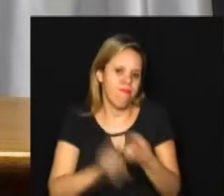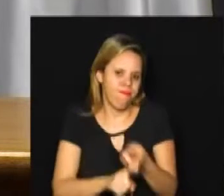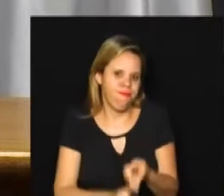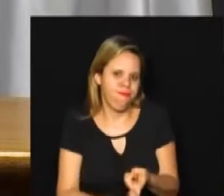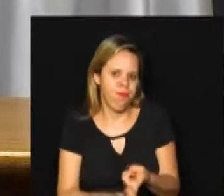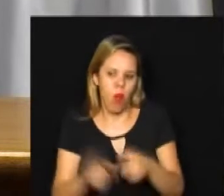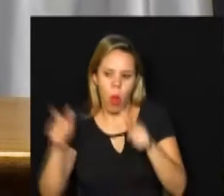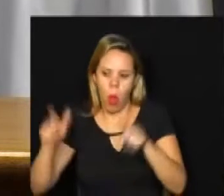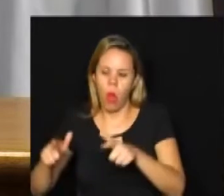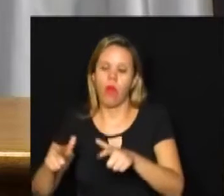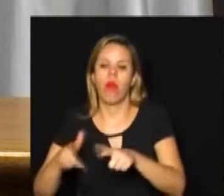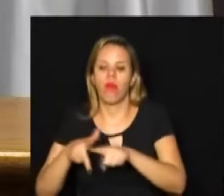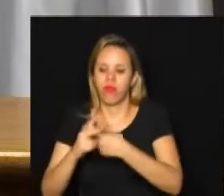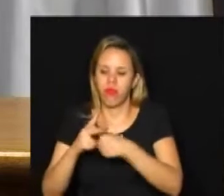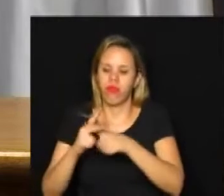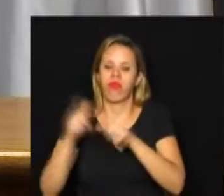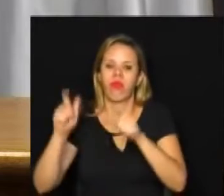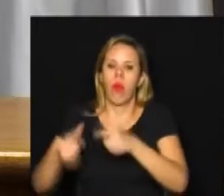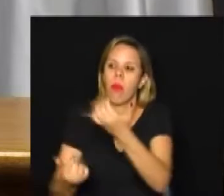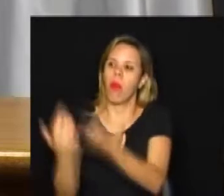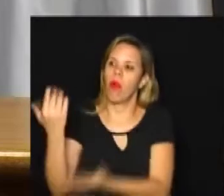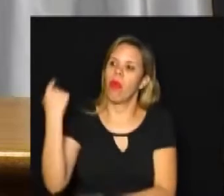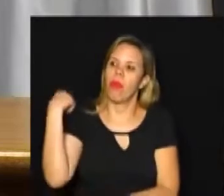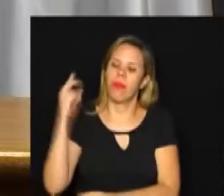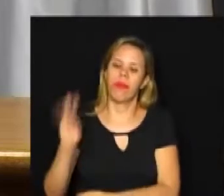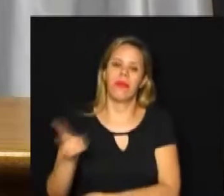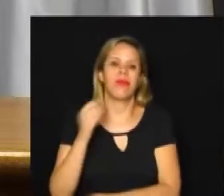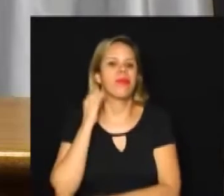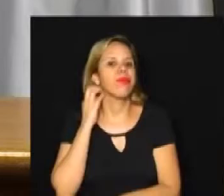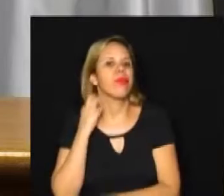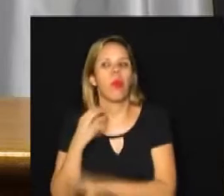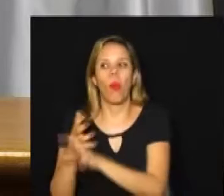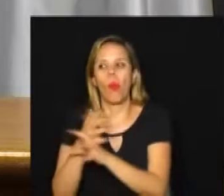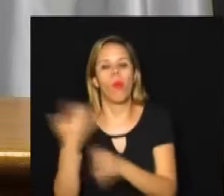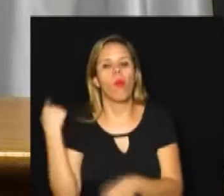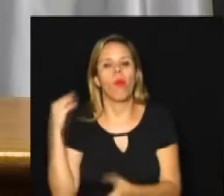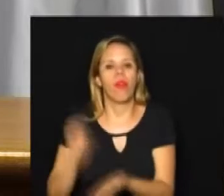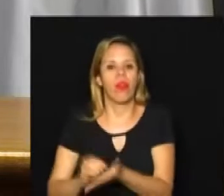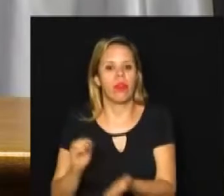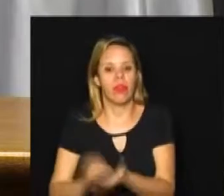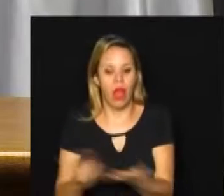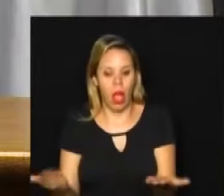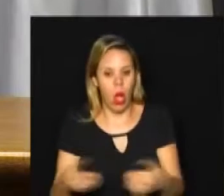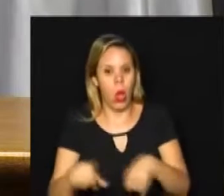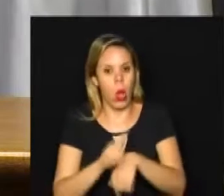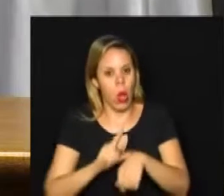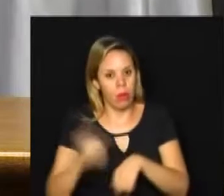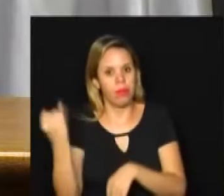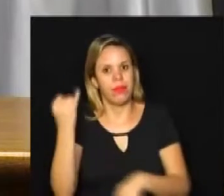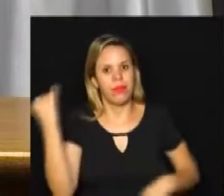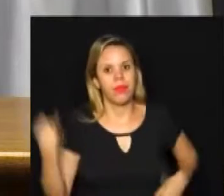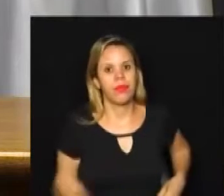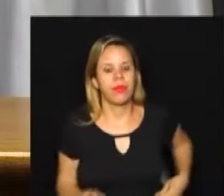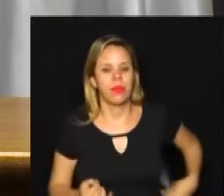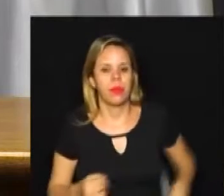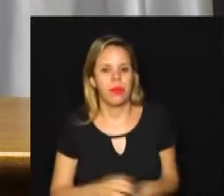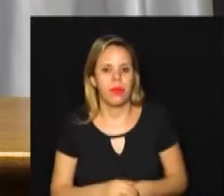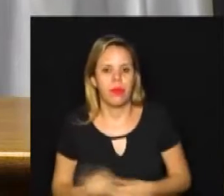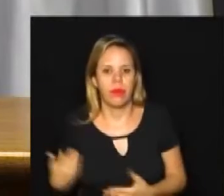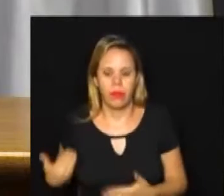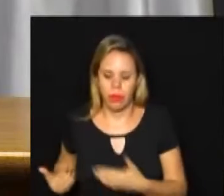que foi incendiada, coisa que ficava sempre no vazio. Então essa legislação ela é extremamente importante.